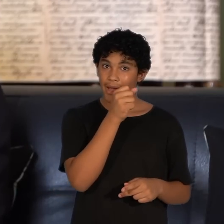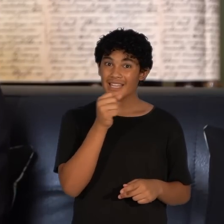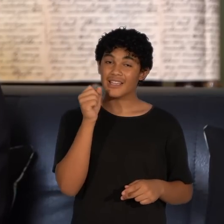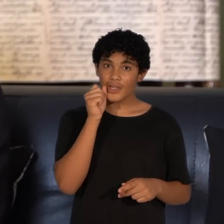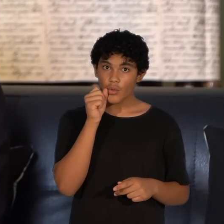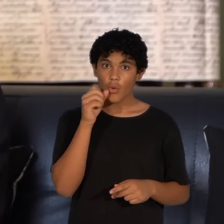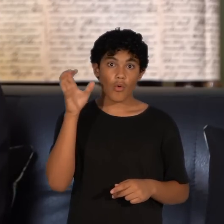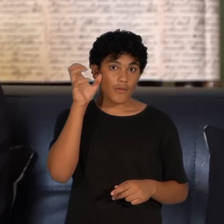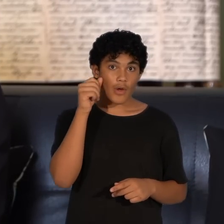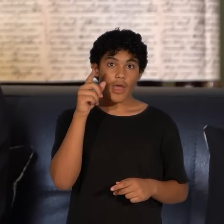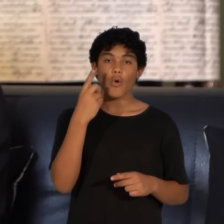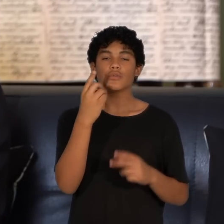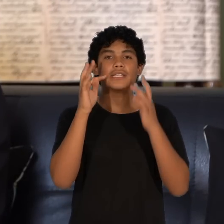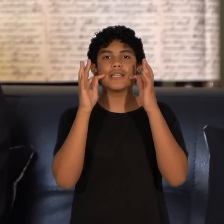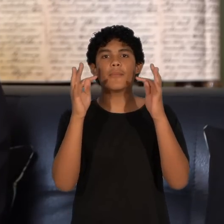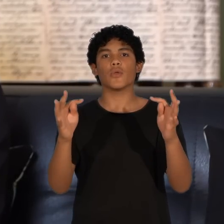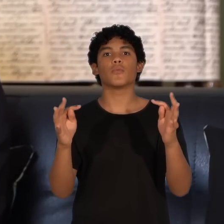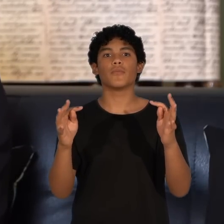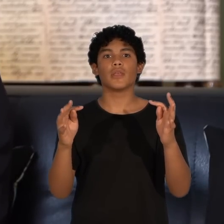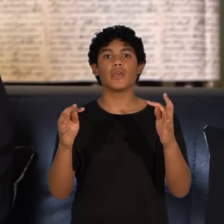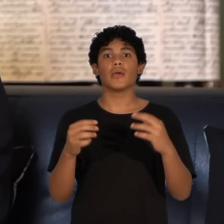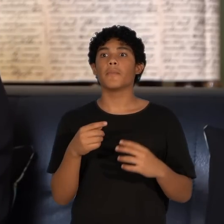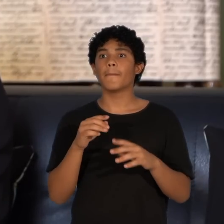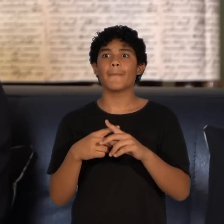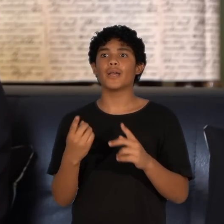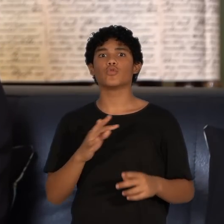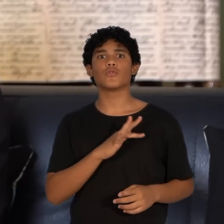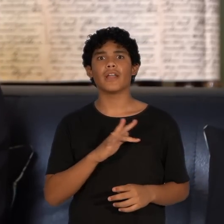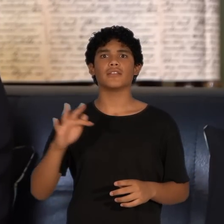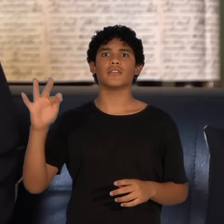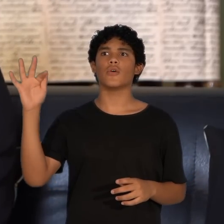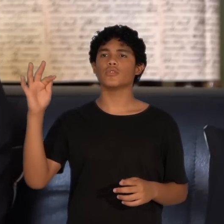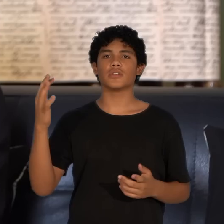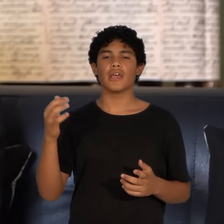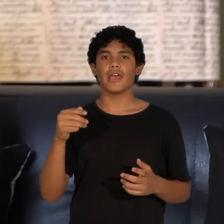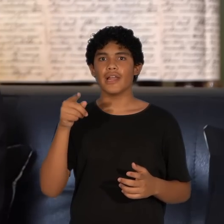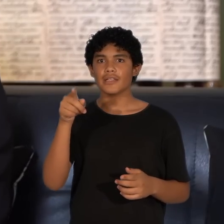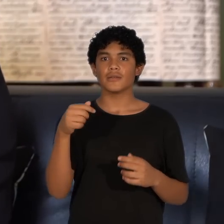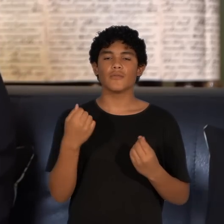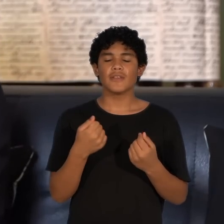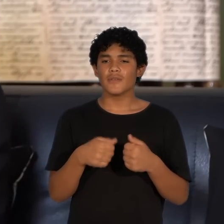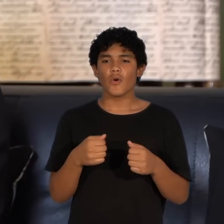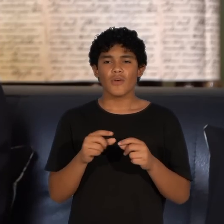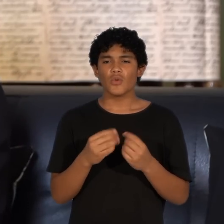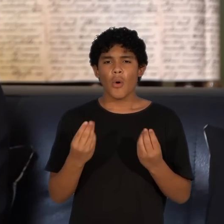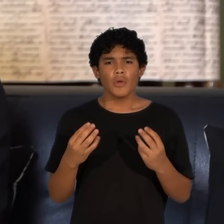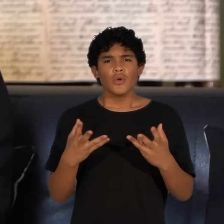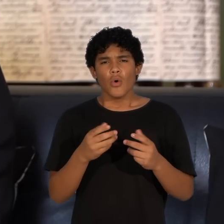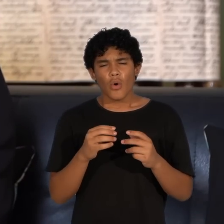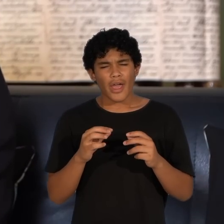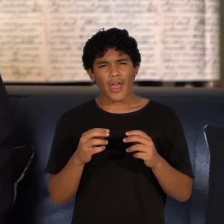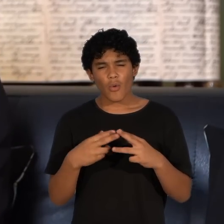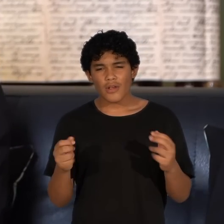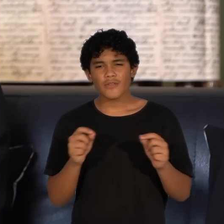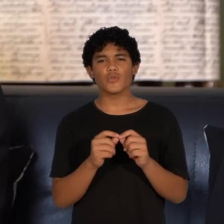uma samaritana. Vocês acreditam nisso? Enquanto os outros, Jesus teve que cumprir um monte de coisa para provar quem ele era. Jesus só